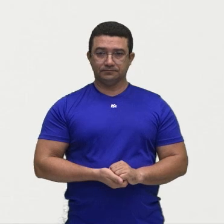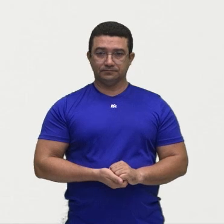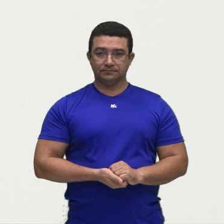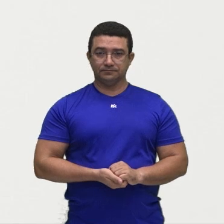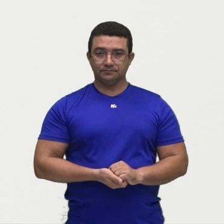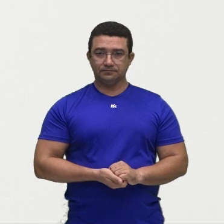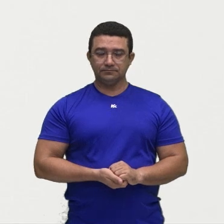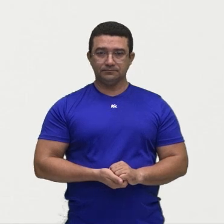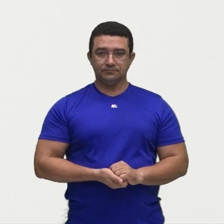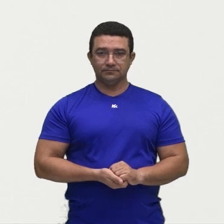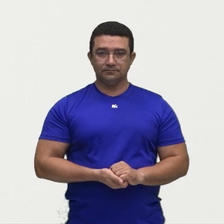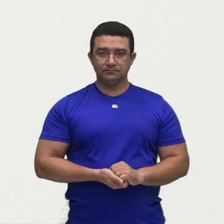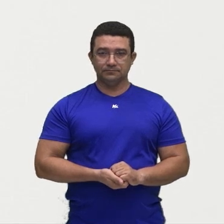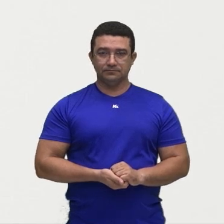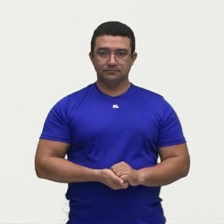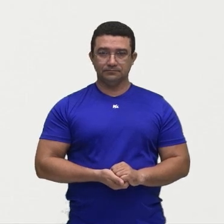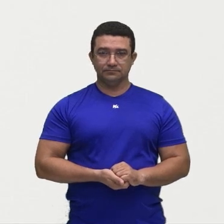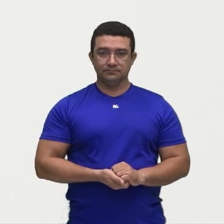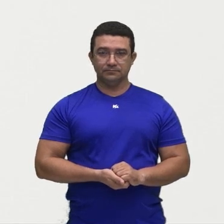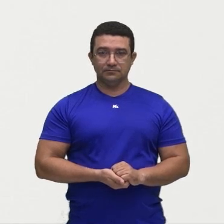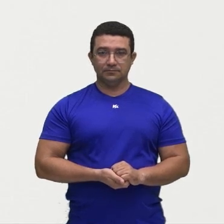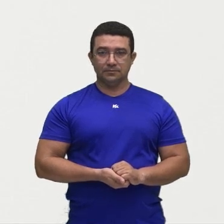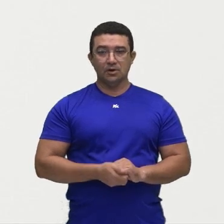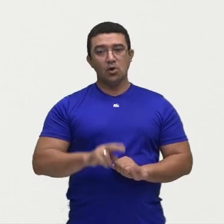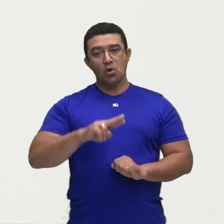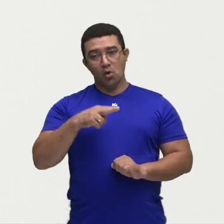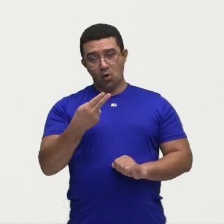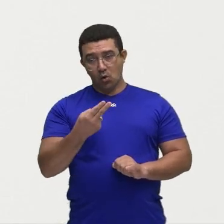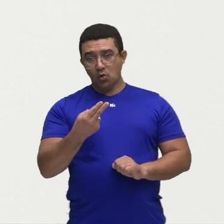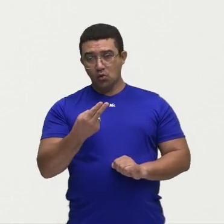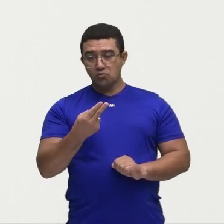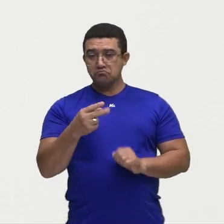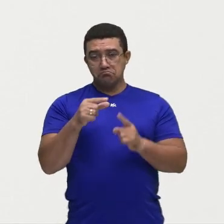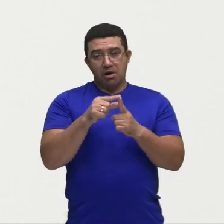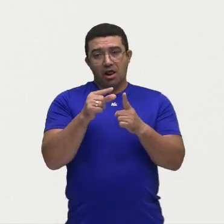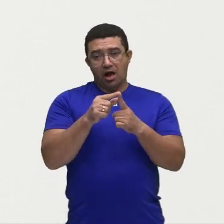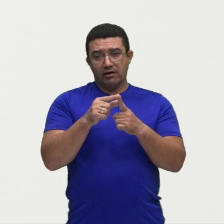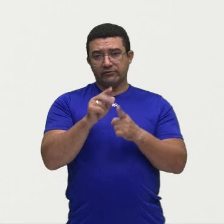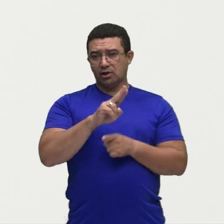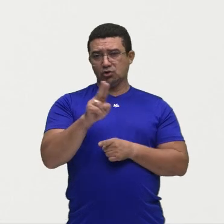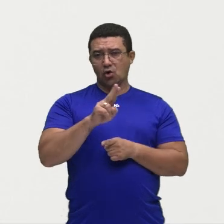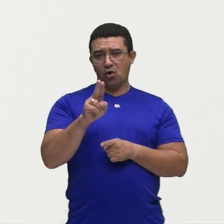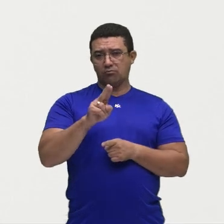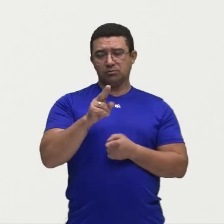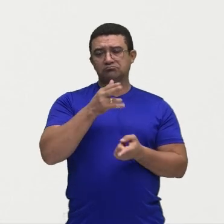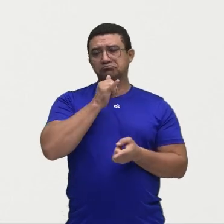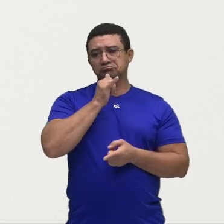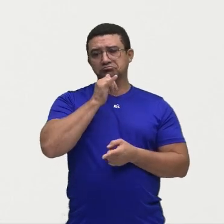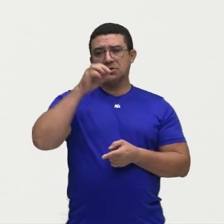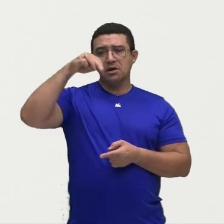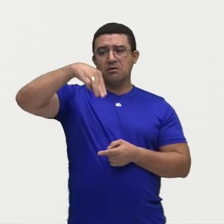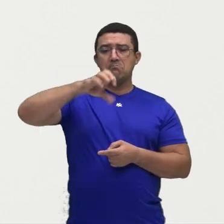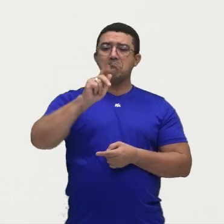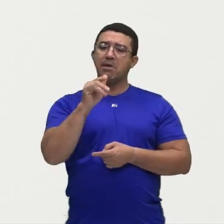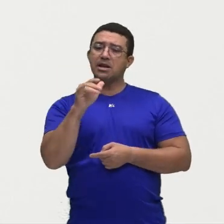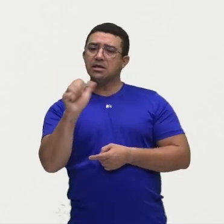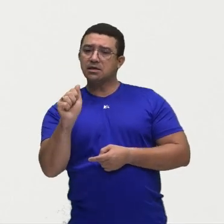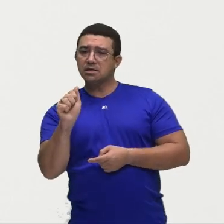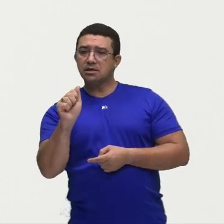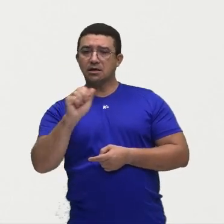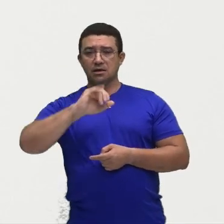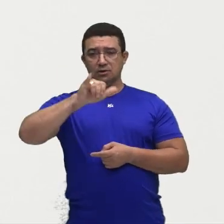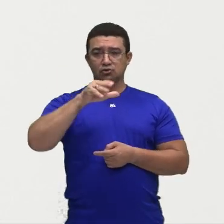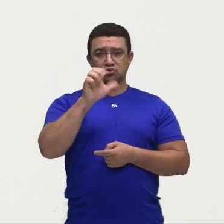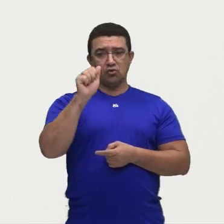bem? Só esses. Ou nomes que substituem eles. She, por exemplo, Maria, Joana,